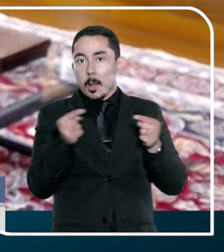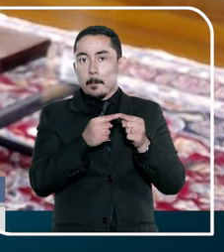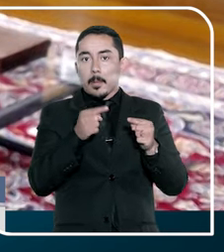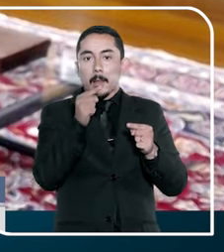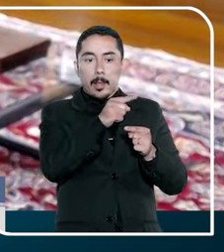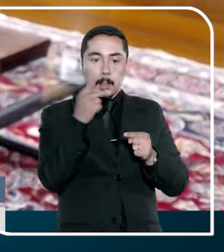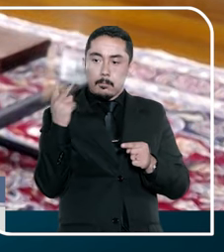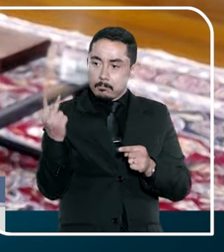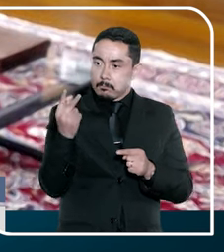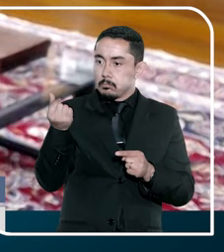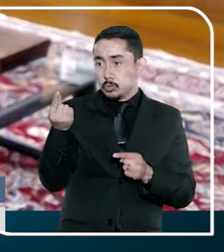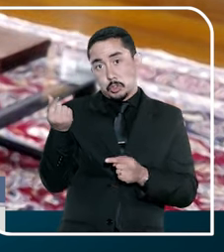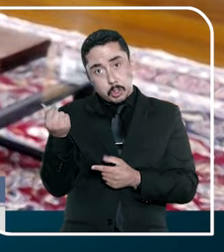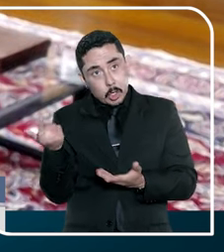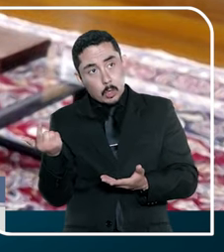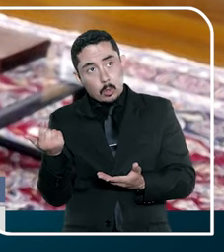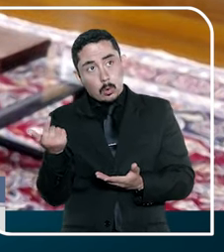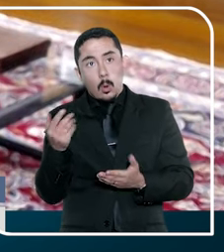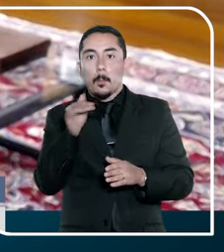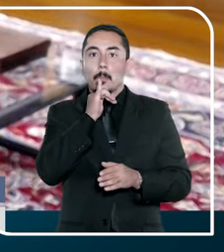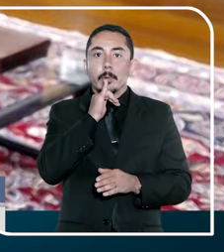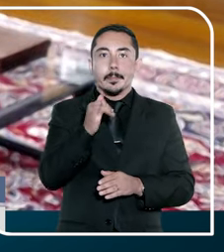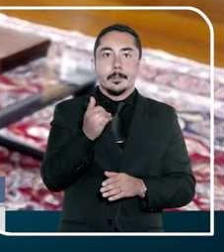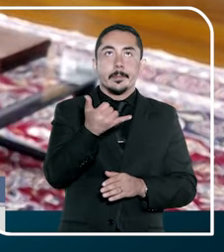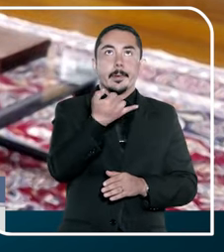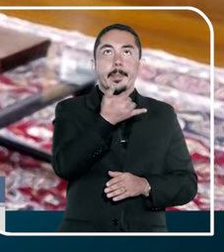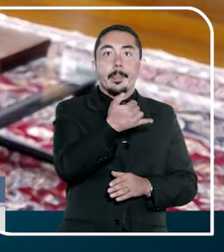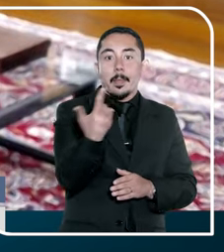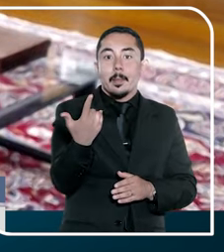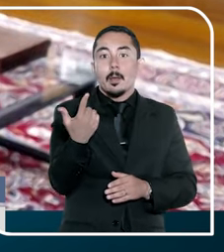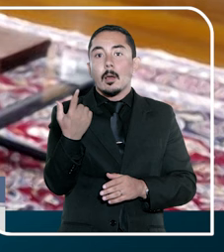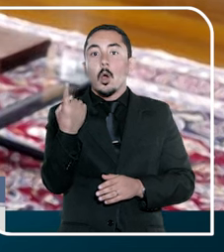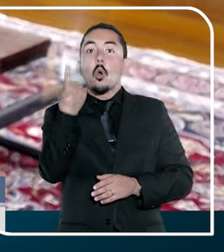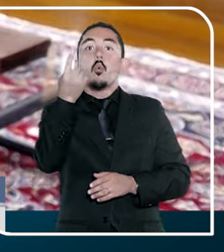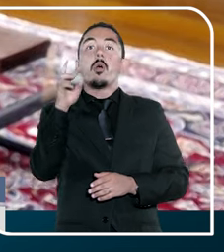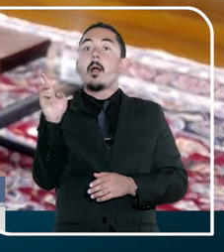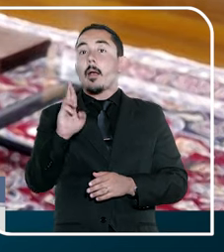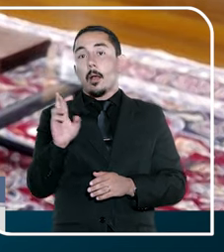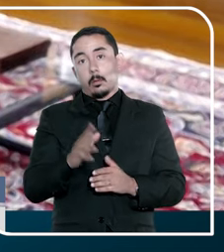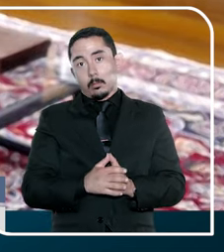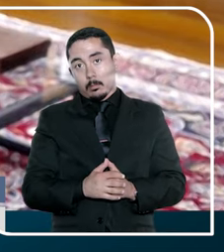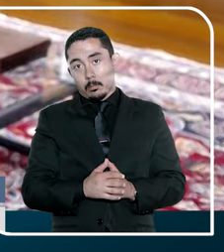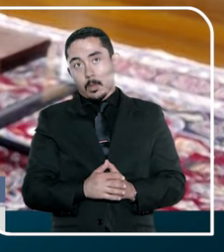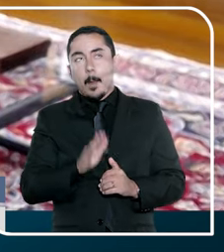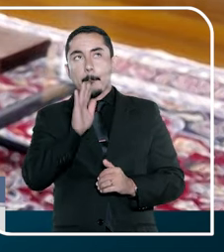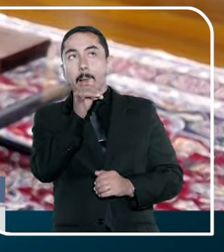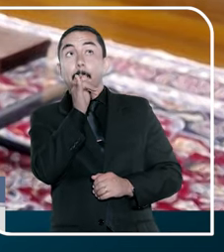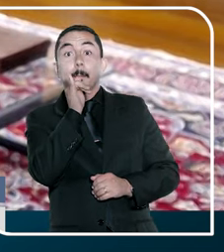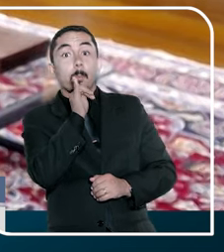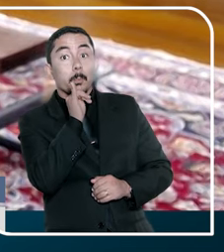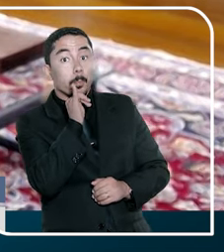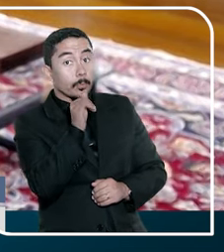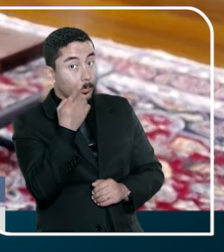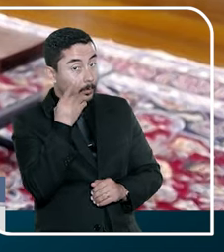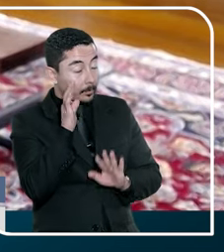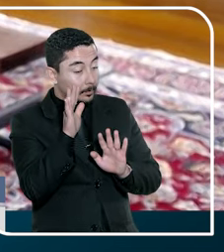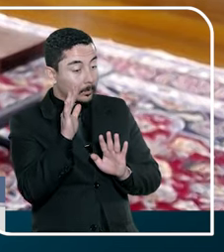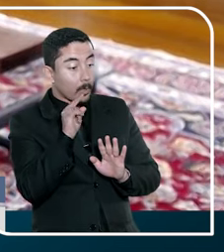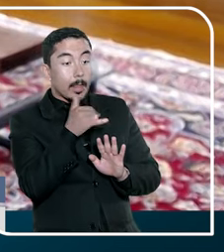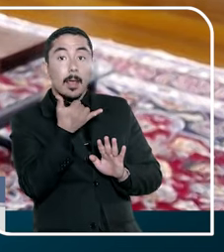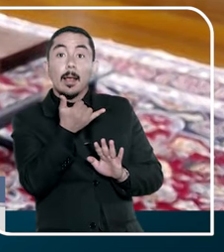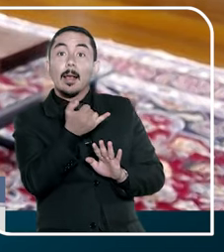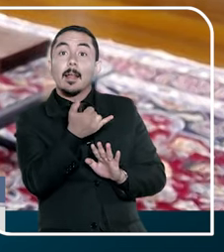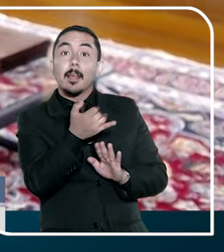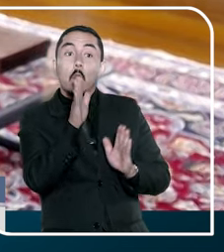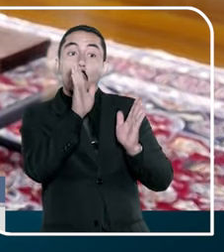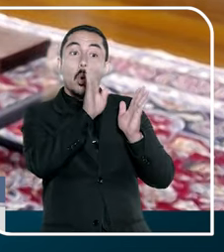n então uma caneta BIC custa um Leal né mas vamos dizer que essa caneta BIC foi furtada de uma pessoa